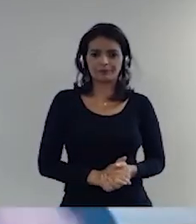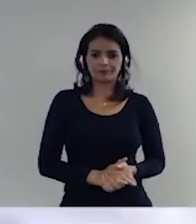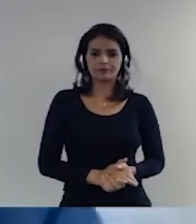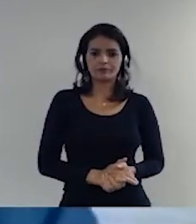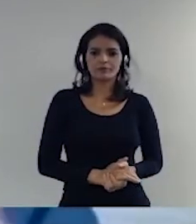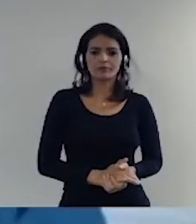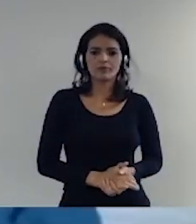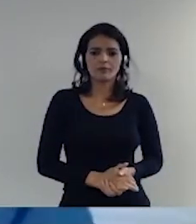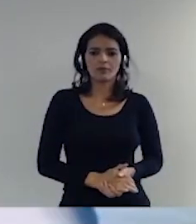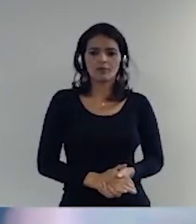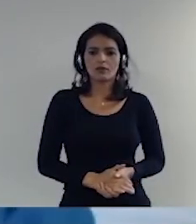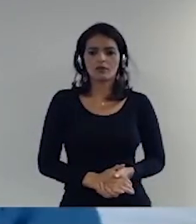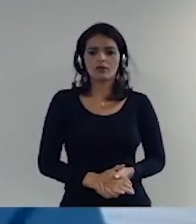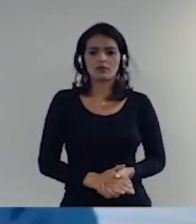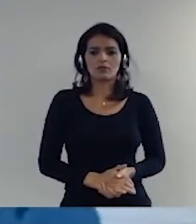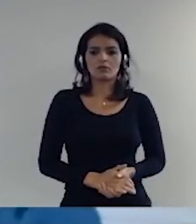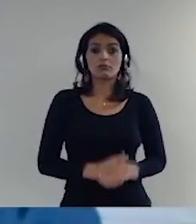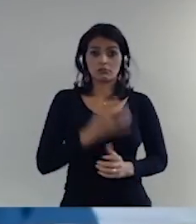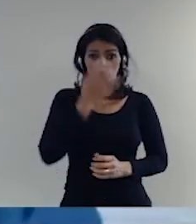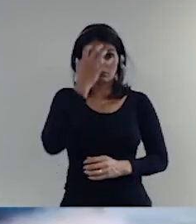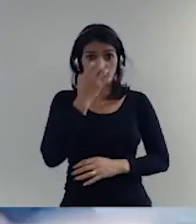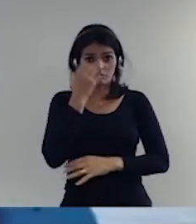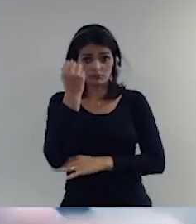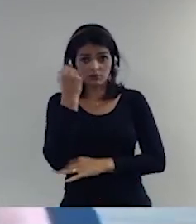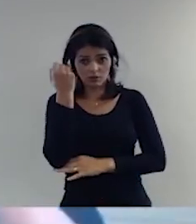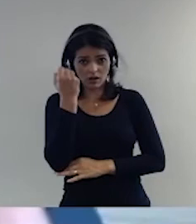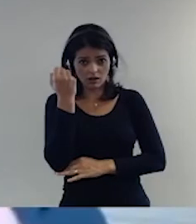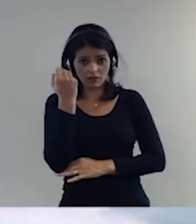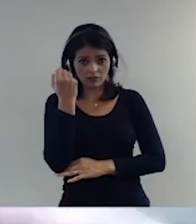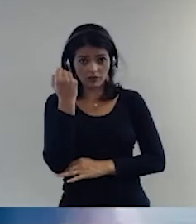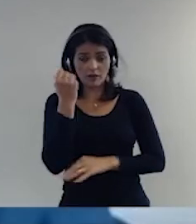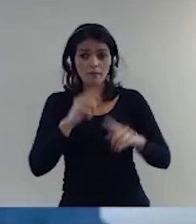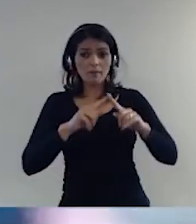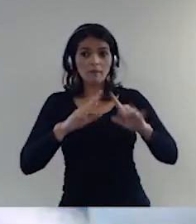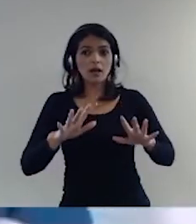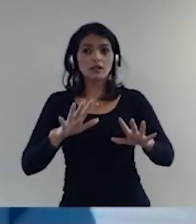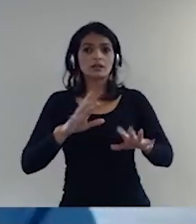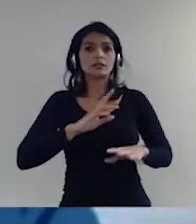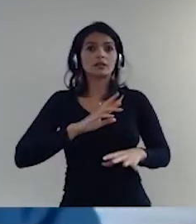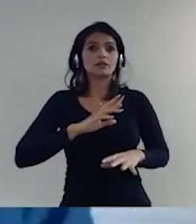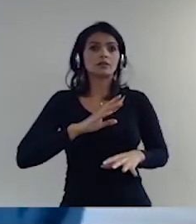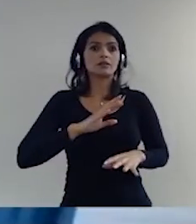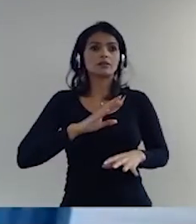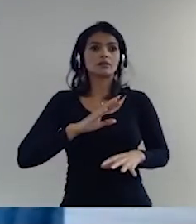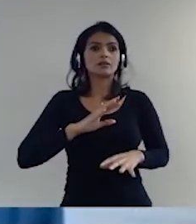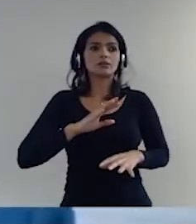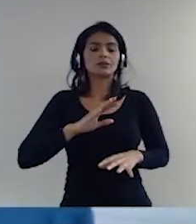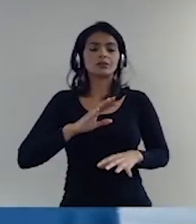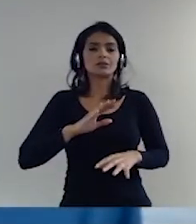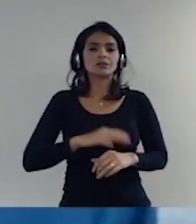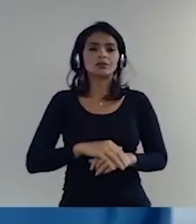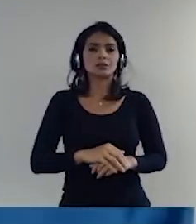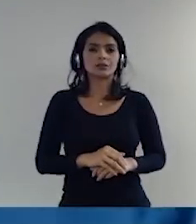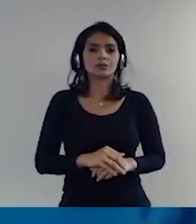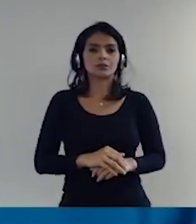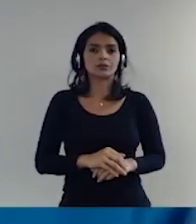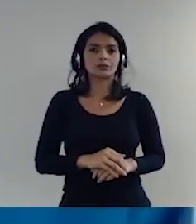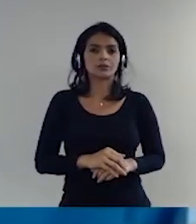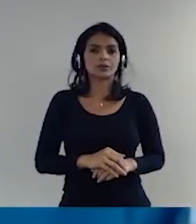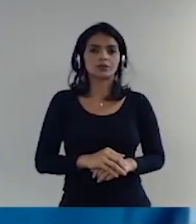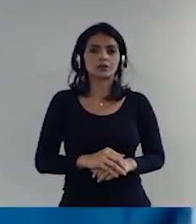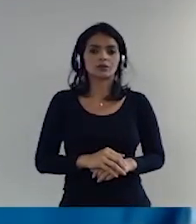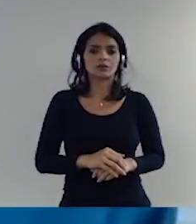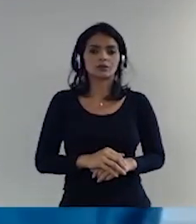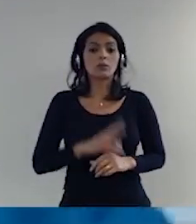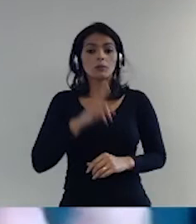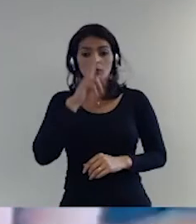problemas subjetivos que são graves, não se nega, mas não é dado, a partir daí, a capacidade,